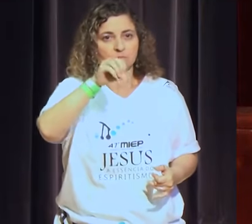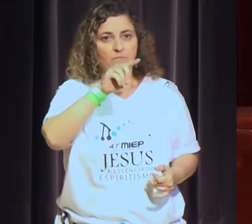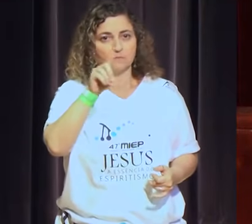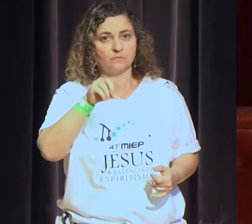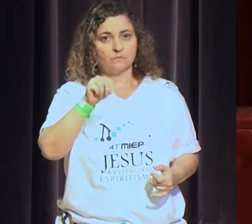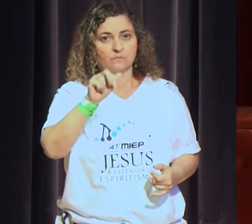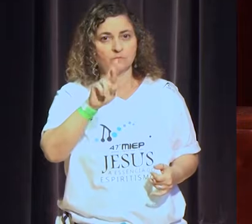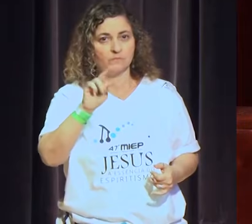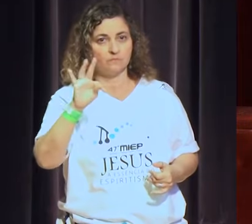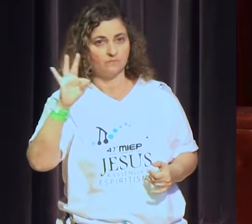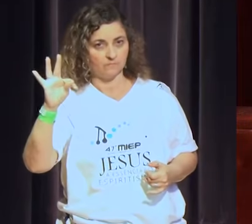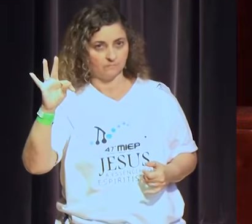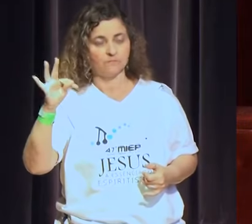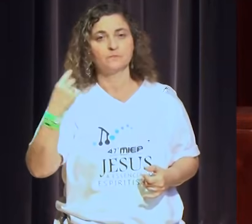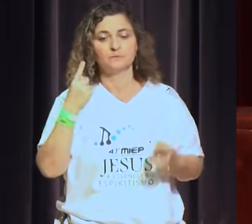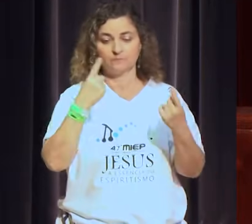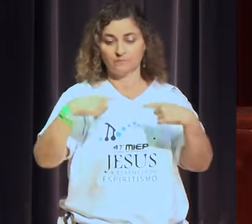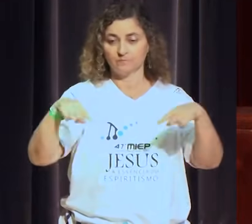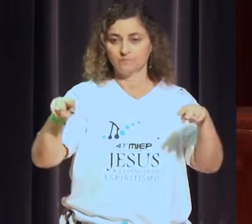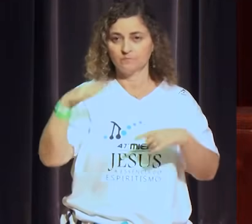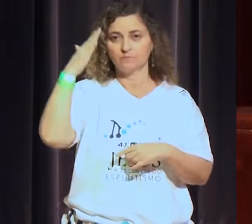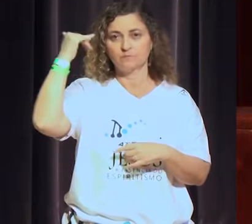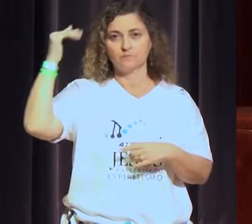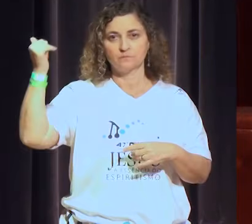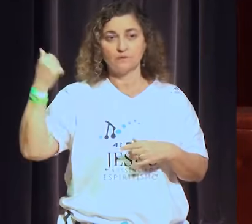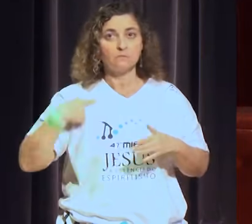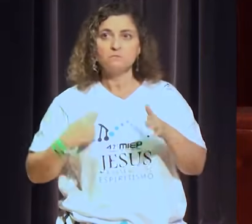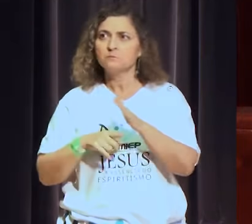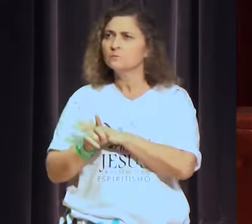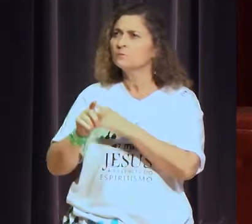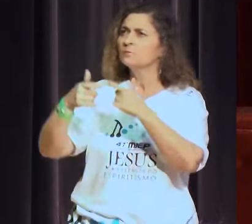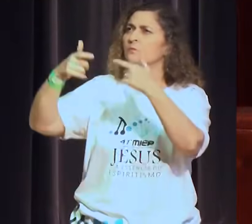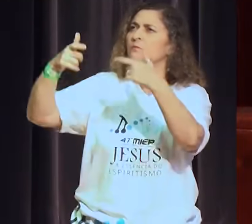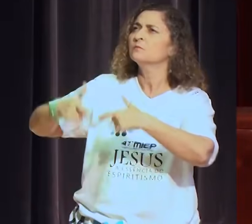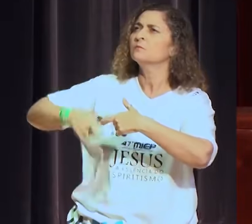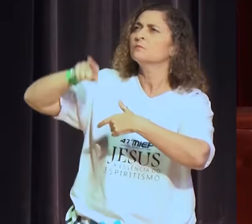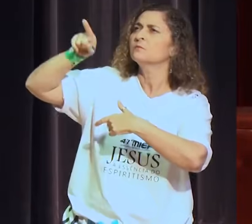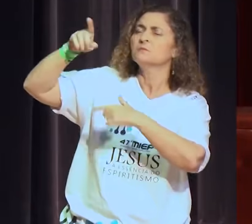mora mesmo? Não, eu não moro na Terra.